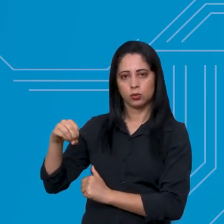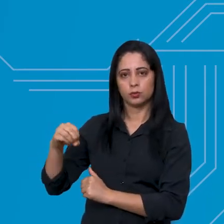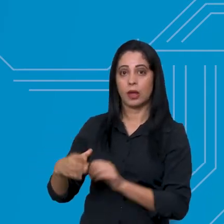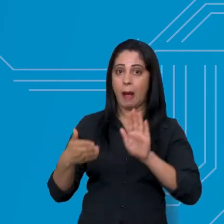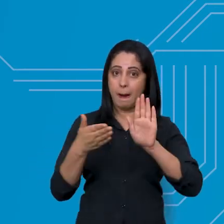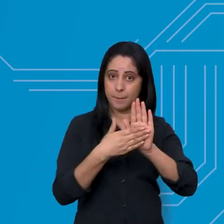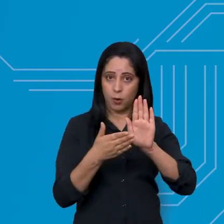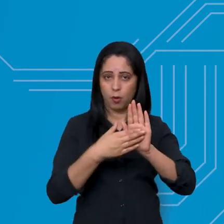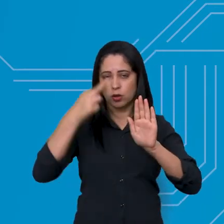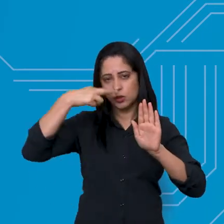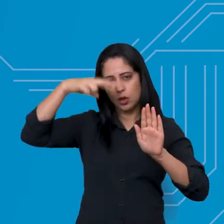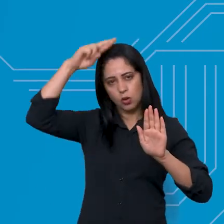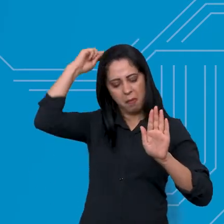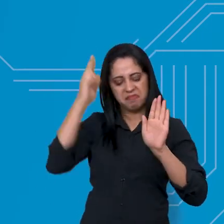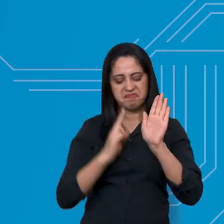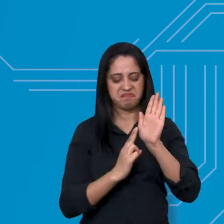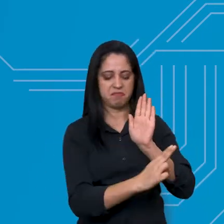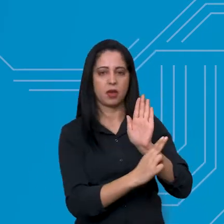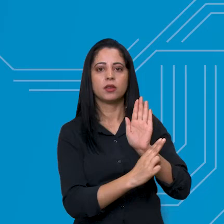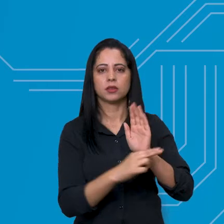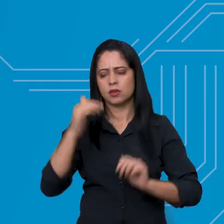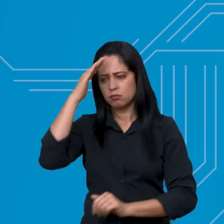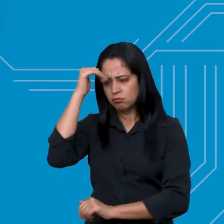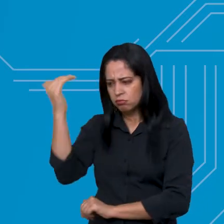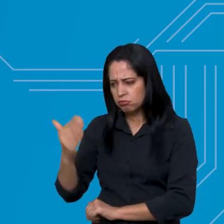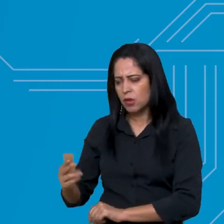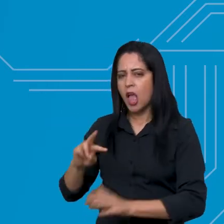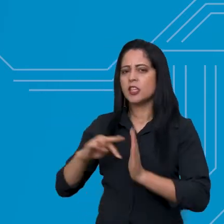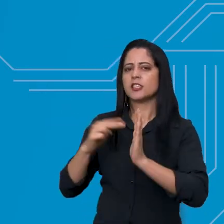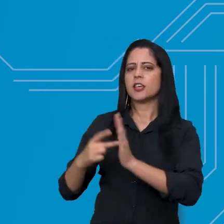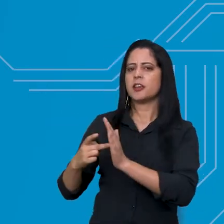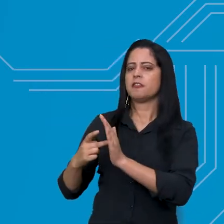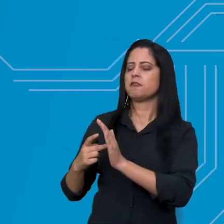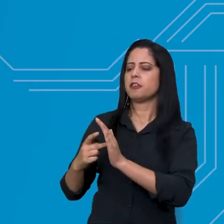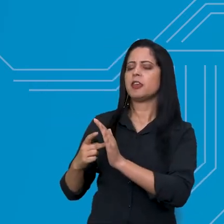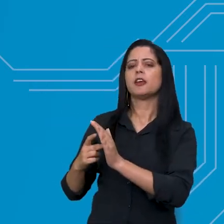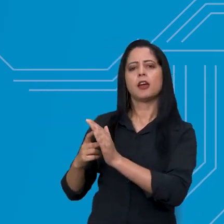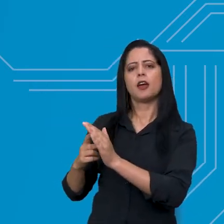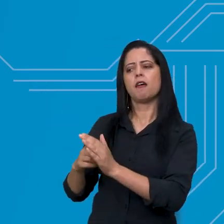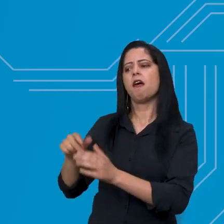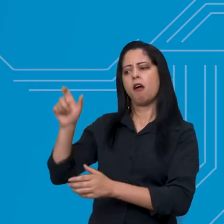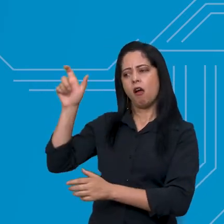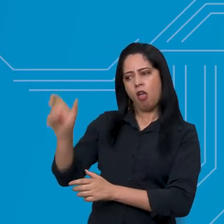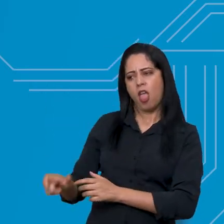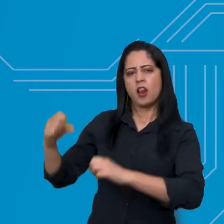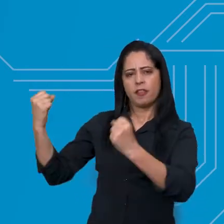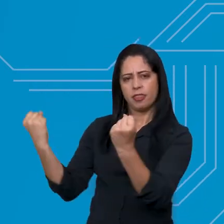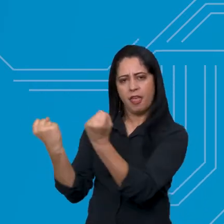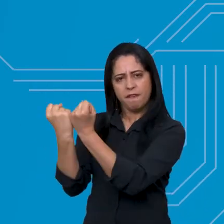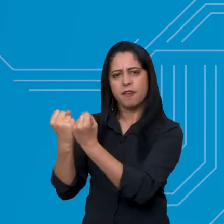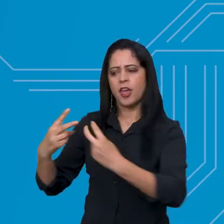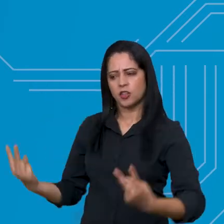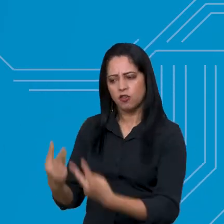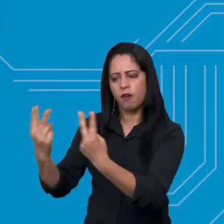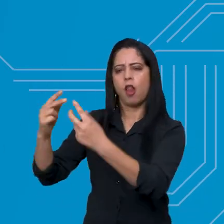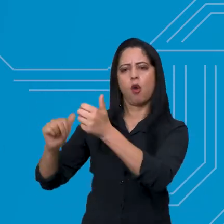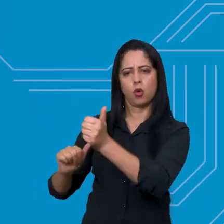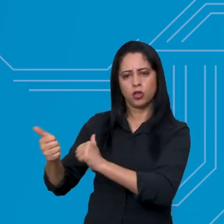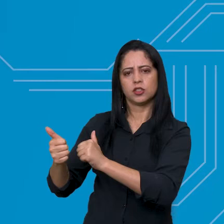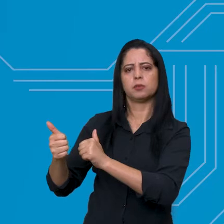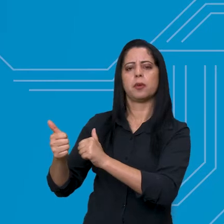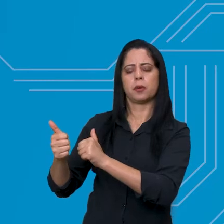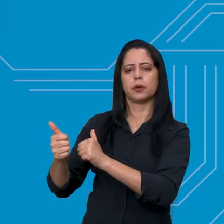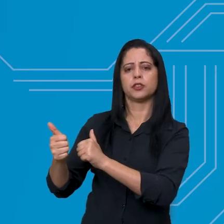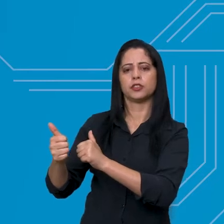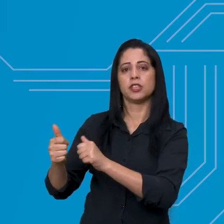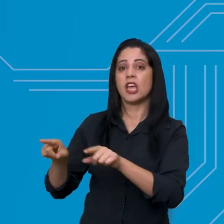Legislativo. Proposta pelo vereador Robertinho da Padaria, a honraria serve como reconhecimento da associação que atua na defesa e nos